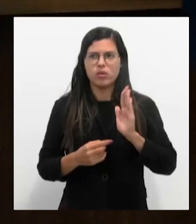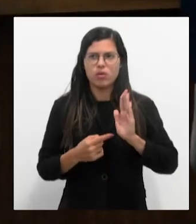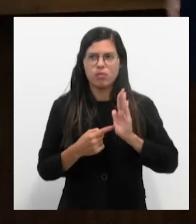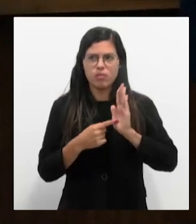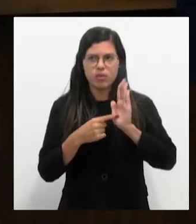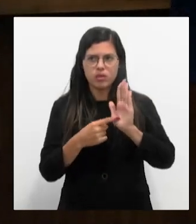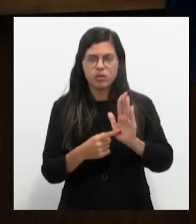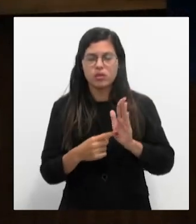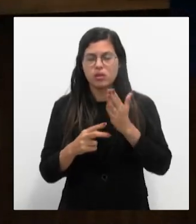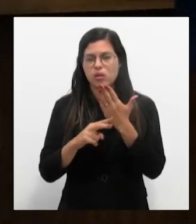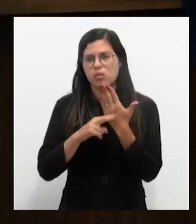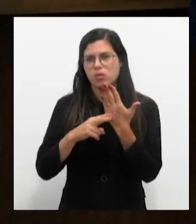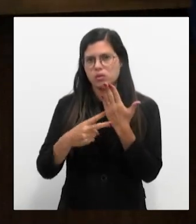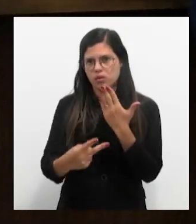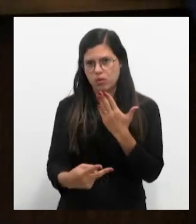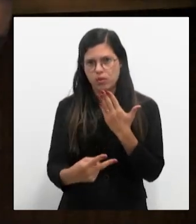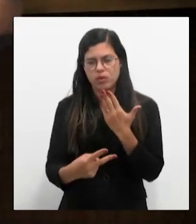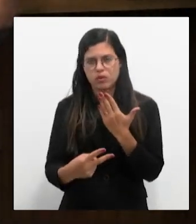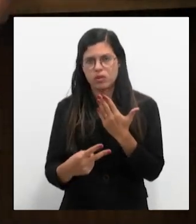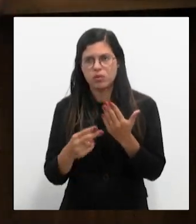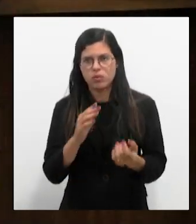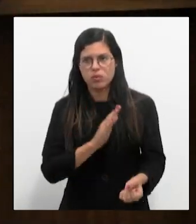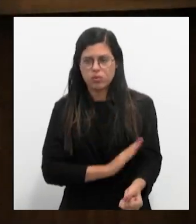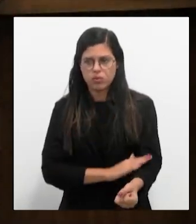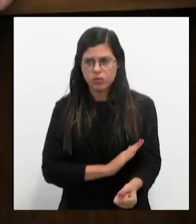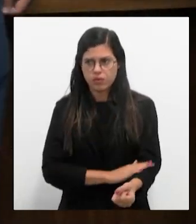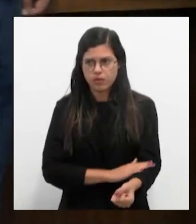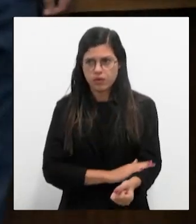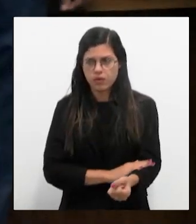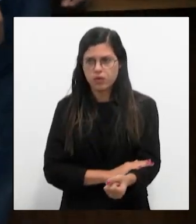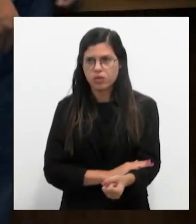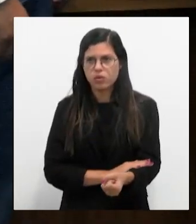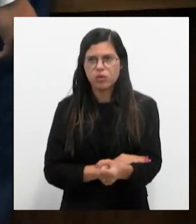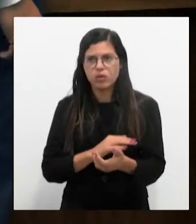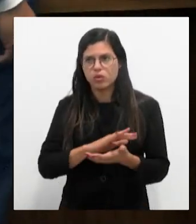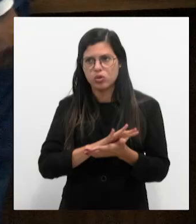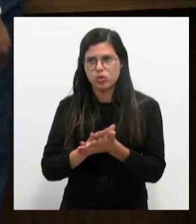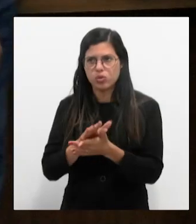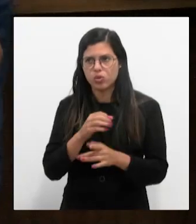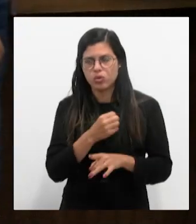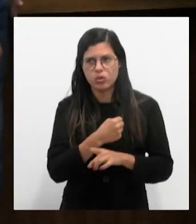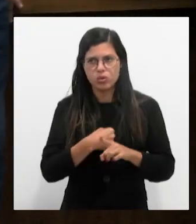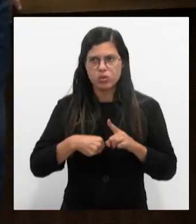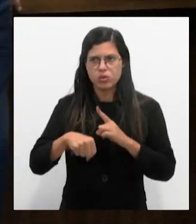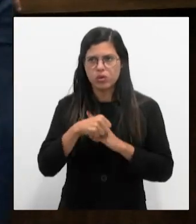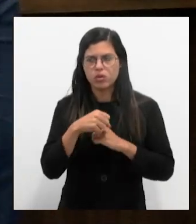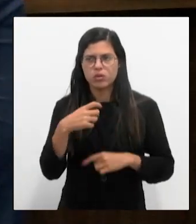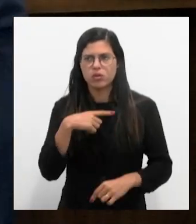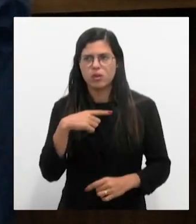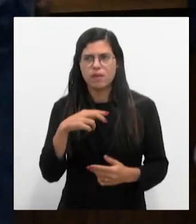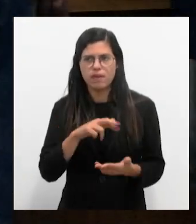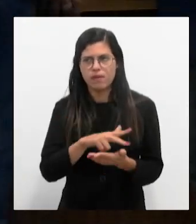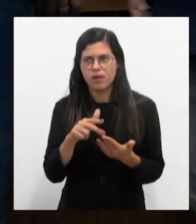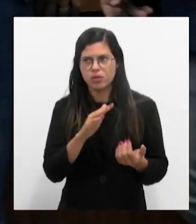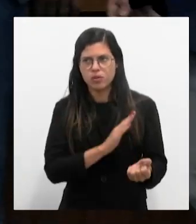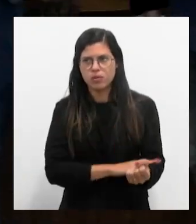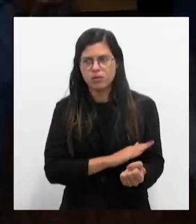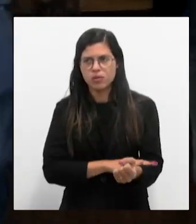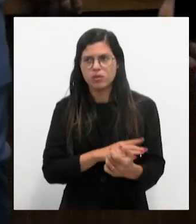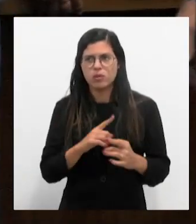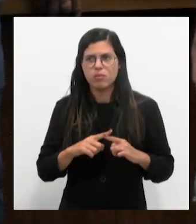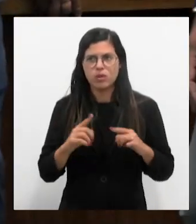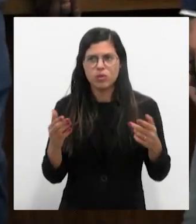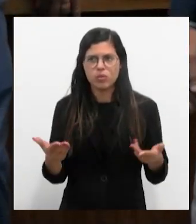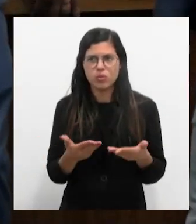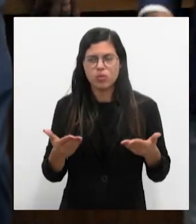as consequências desses vícios que estão aí destruindo a nossa sociedade, que agora nós temos diversos vícios, mas principalmente hoje